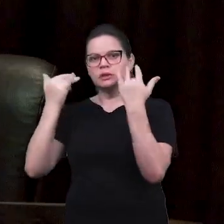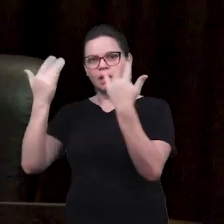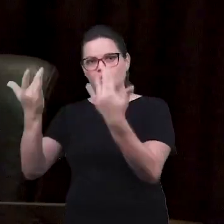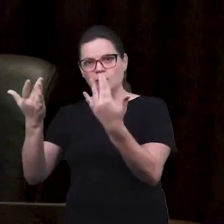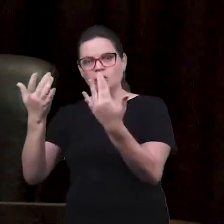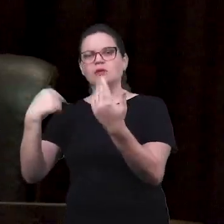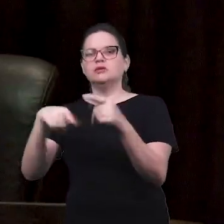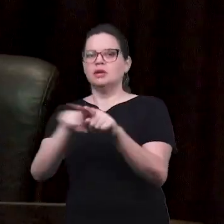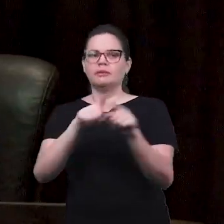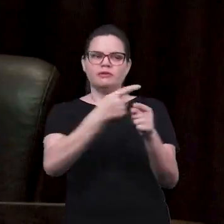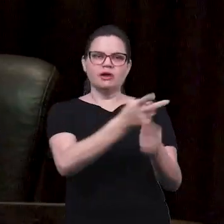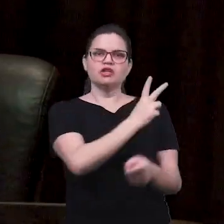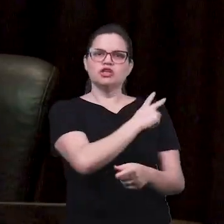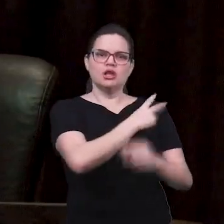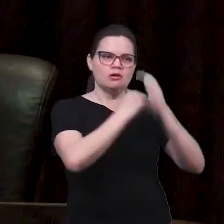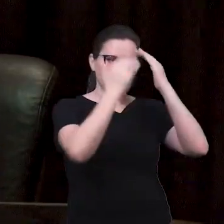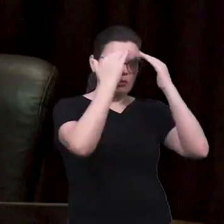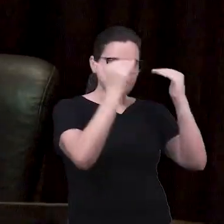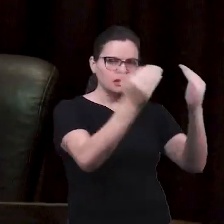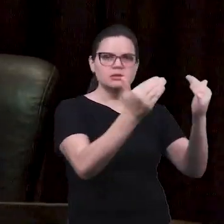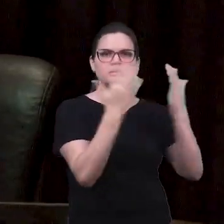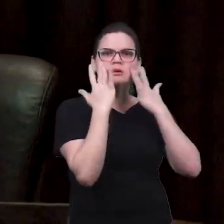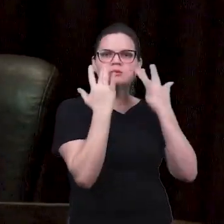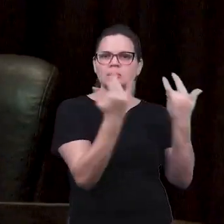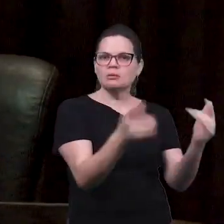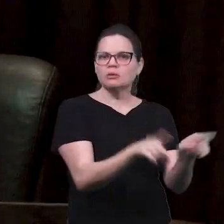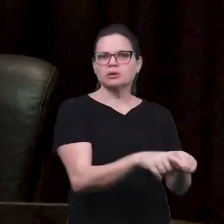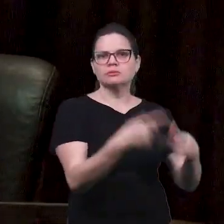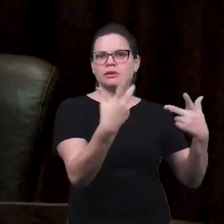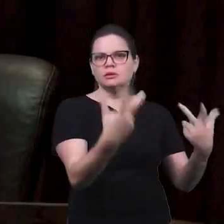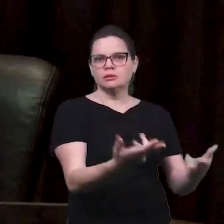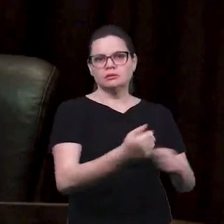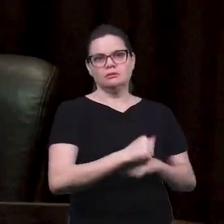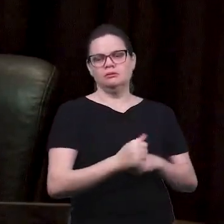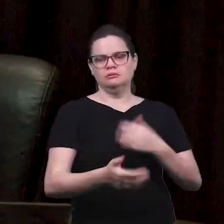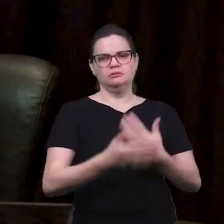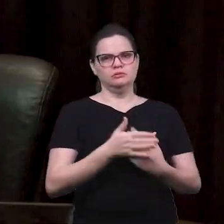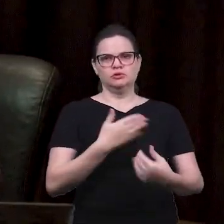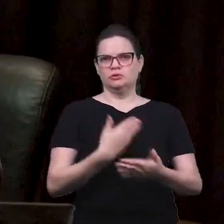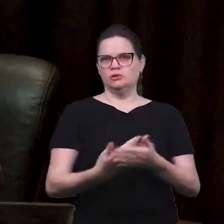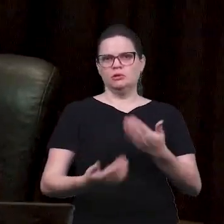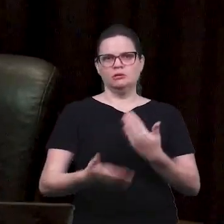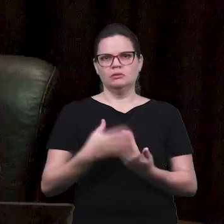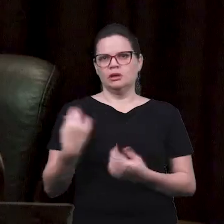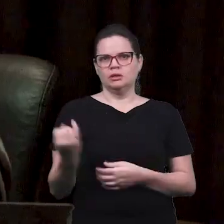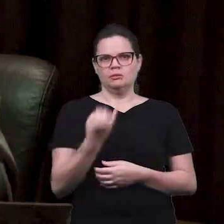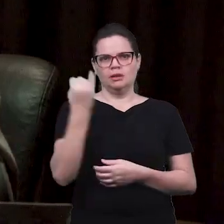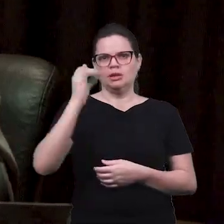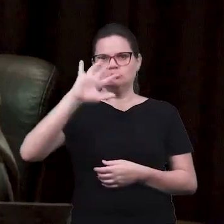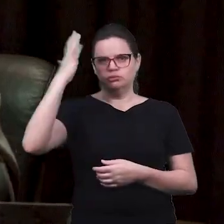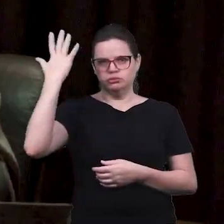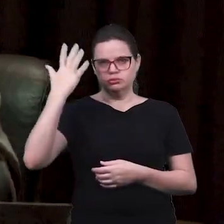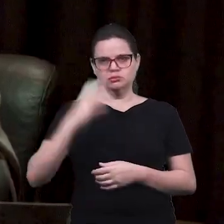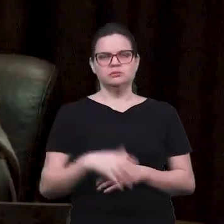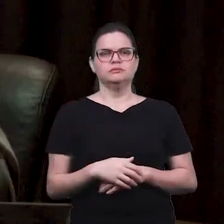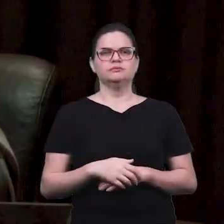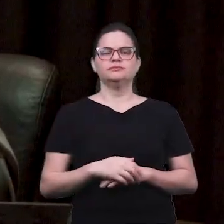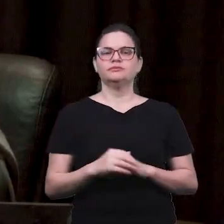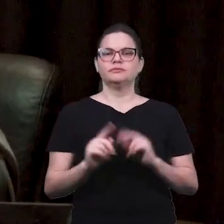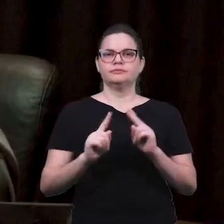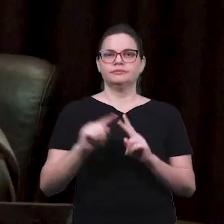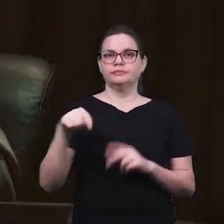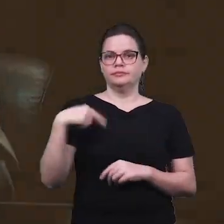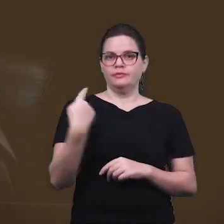vai servir ao seu Senhor também com temor, independente da situação. Depois nós vamos ver, tem um outro versículo que fala a respeito disso. E